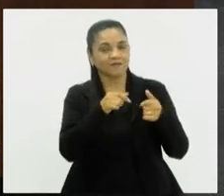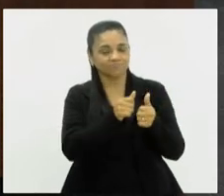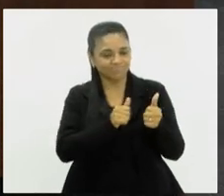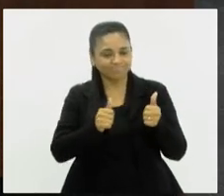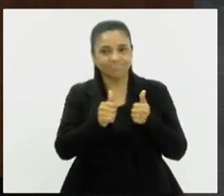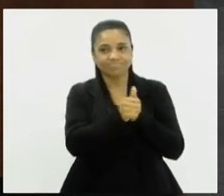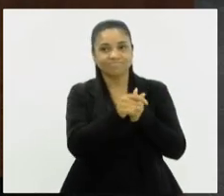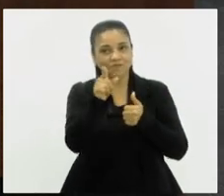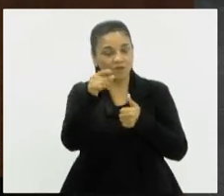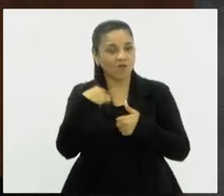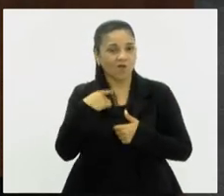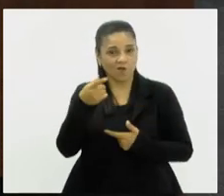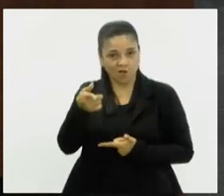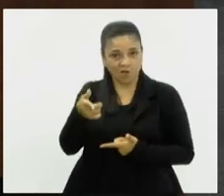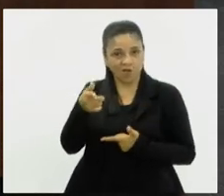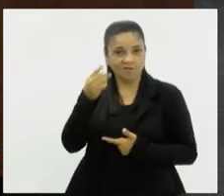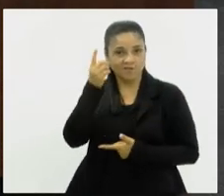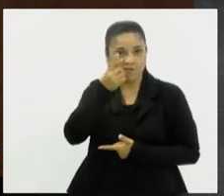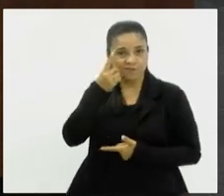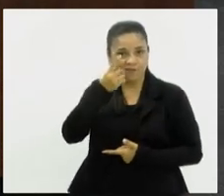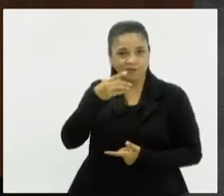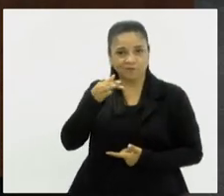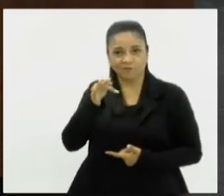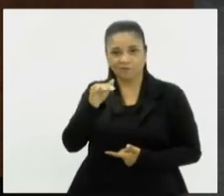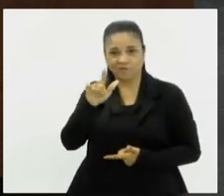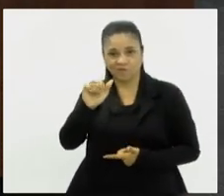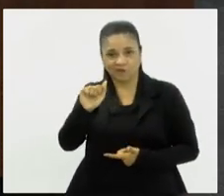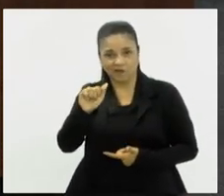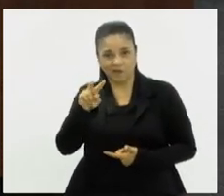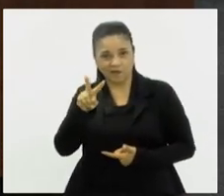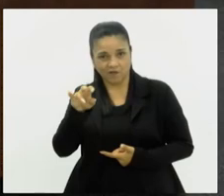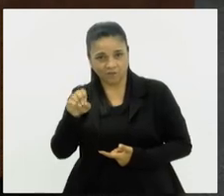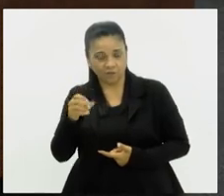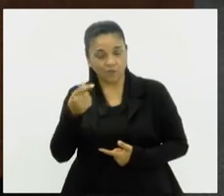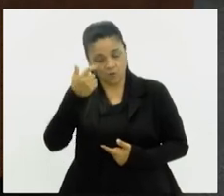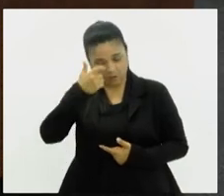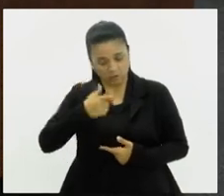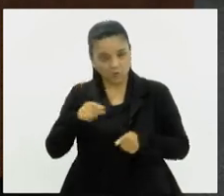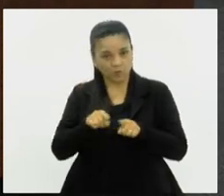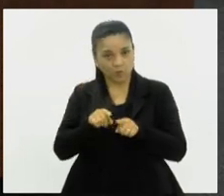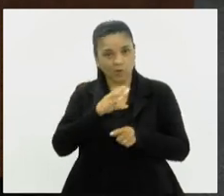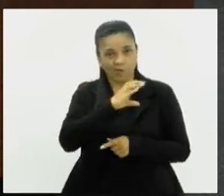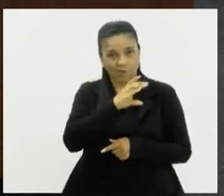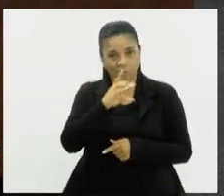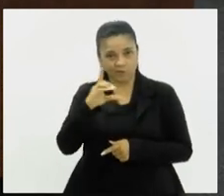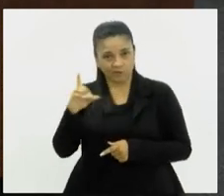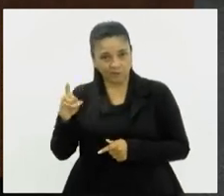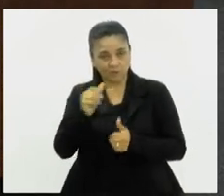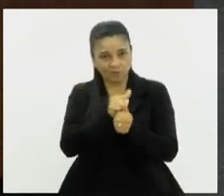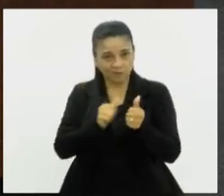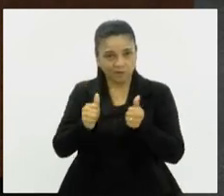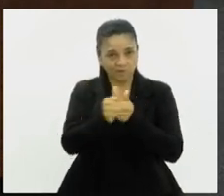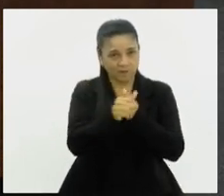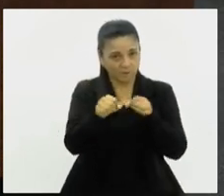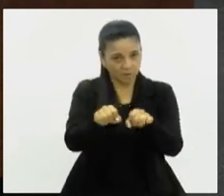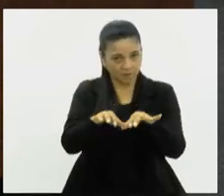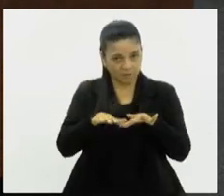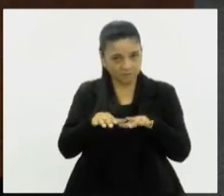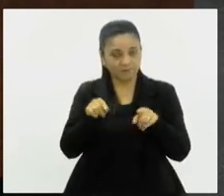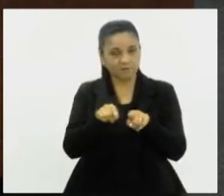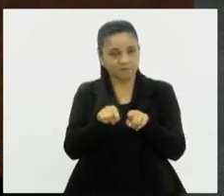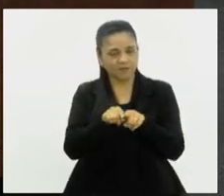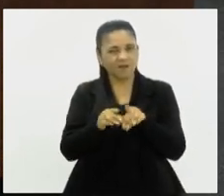Veja aqui o deputado Flávio Serafini, né? Eu também sou um dos coordenadores dessa frente, desde o